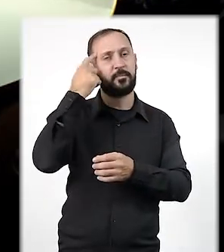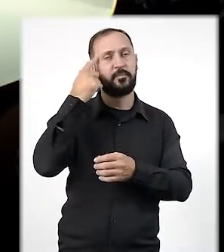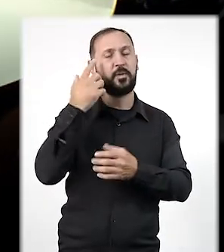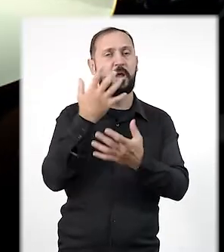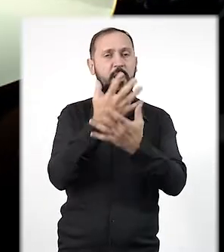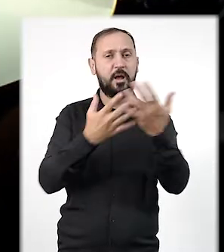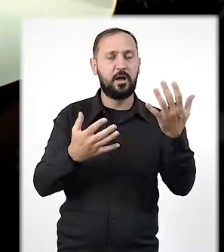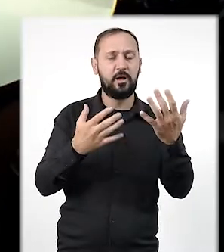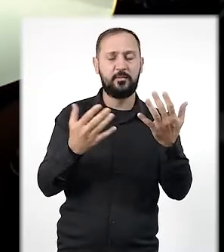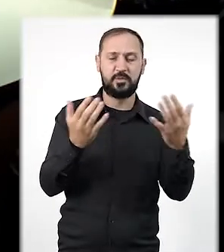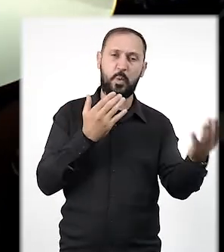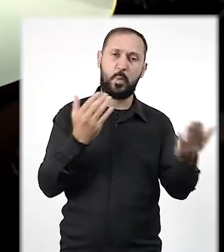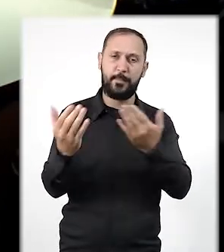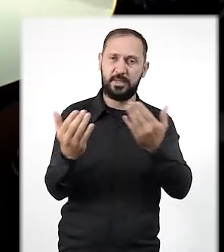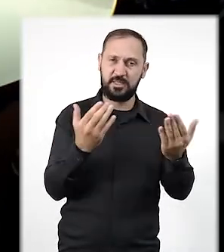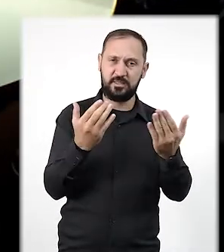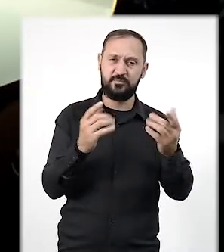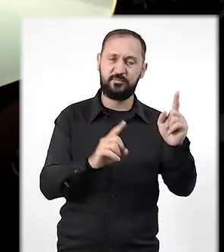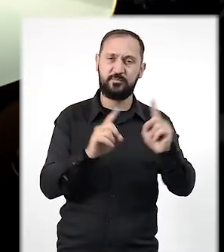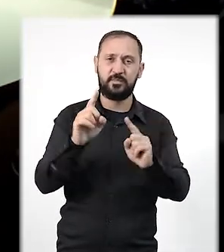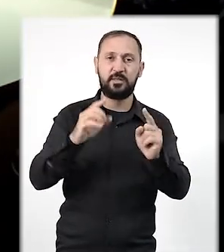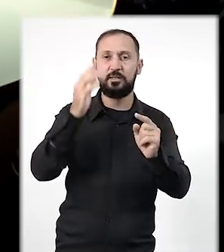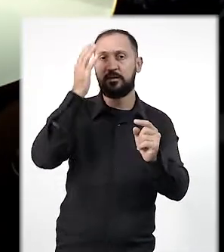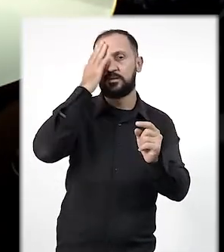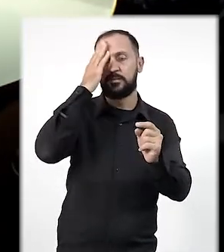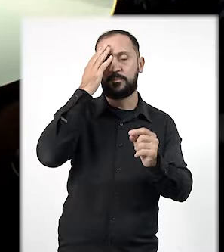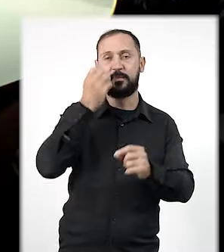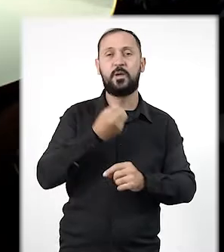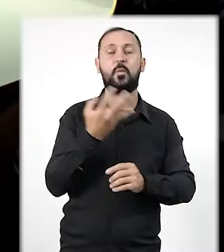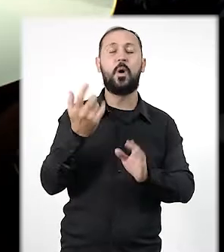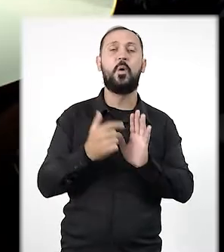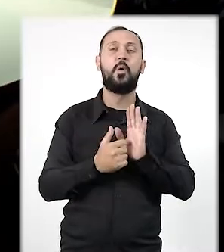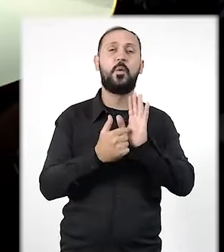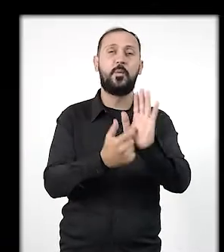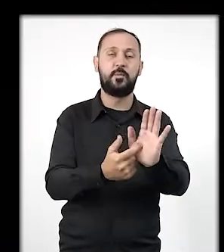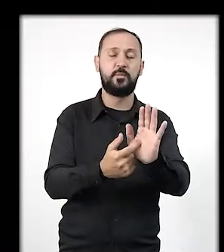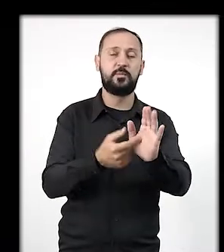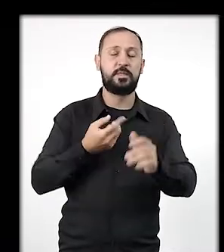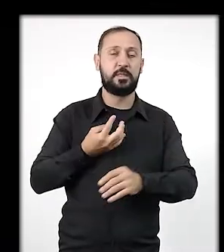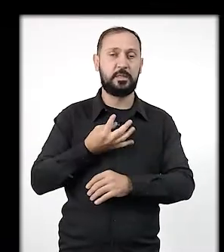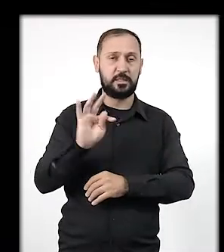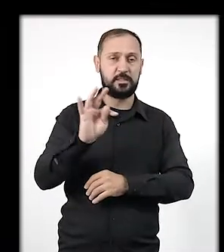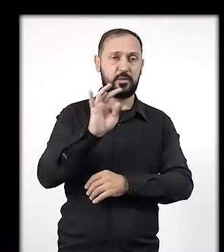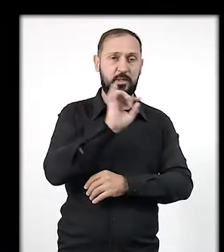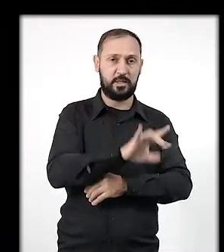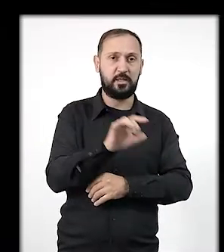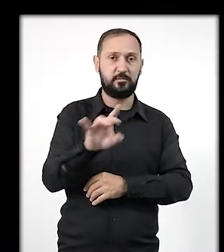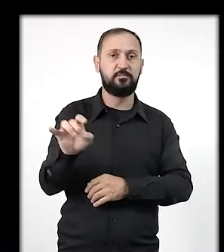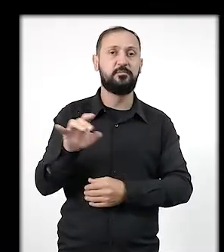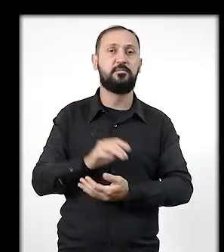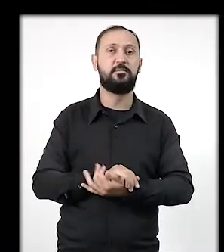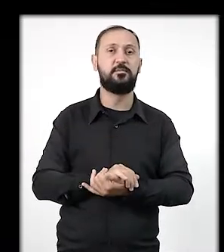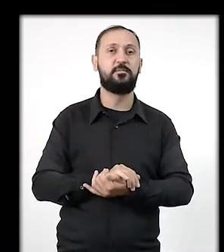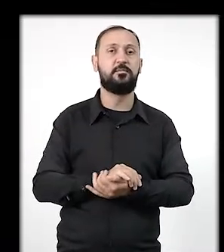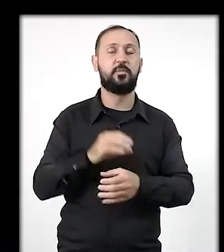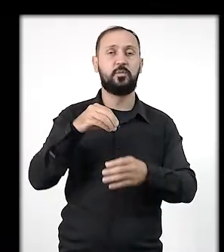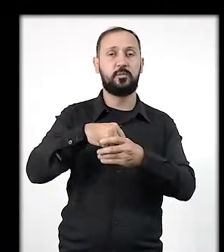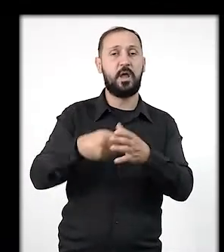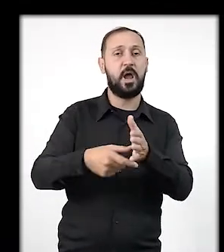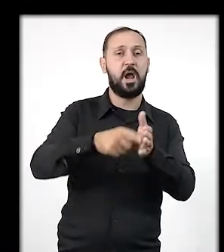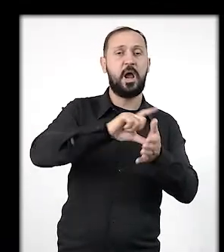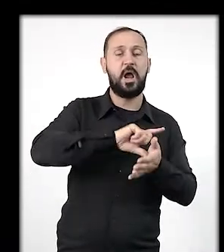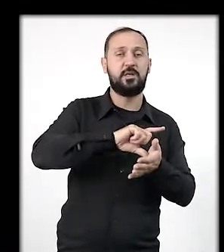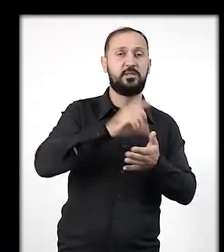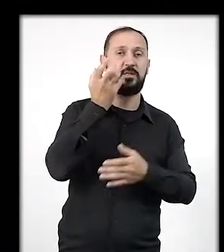partir de uma métrica chamada alometria, você conseguia descobrir qual era o nível de exposição ao hormônio testosterona das pessoas no